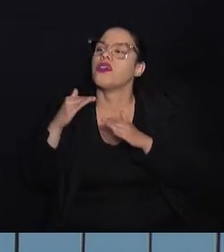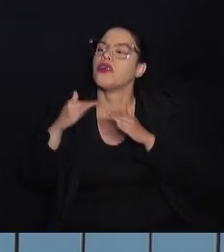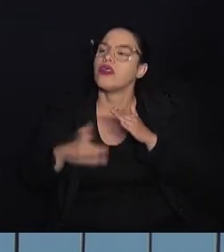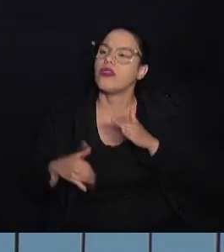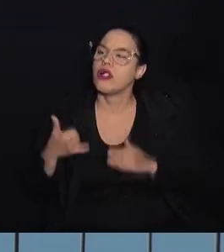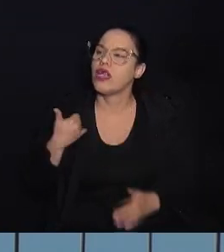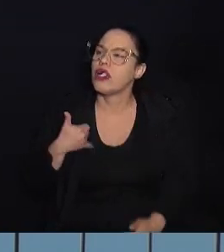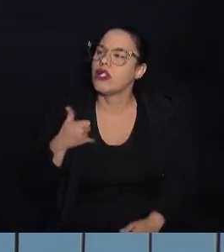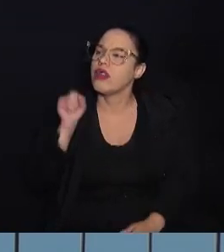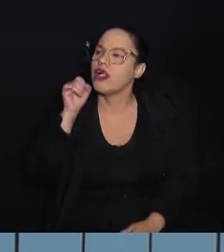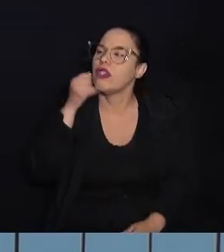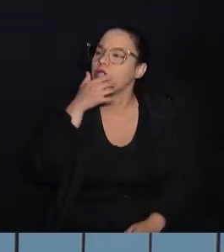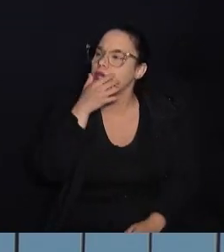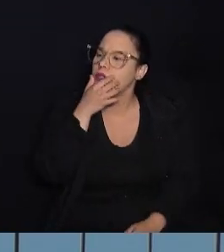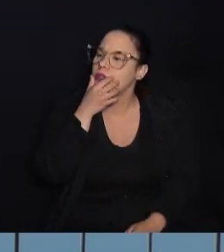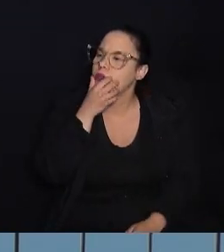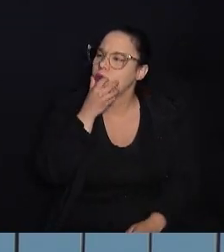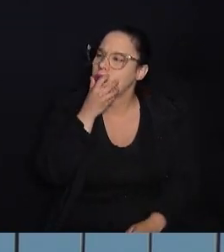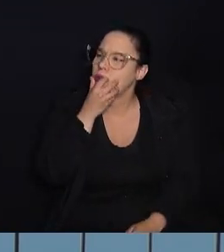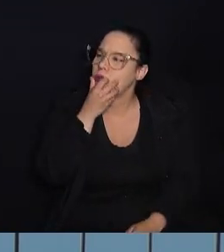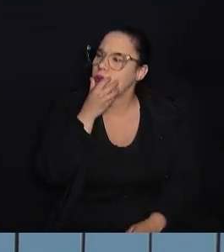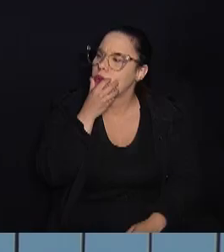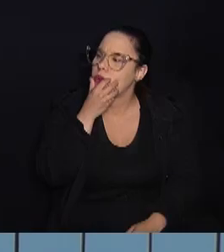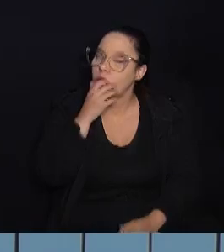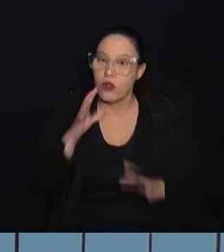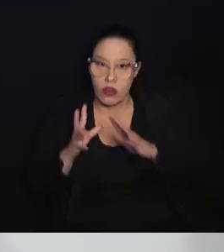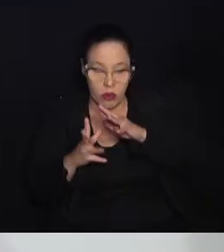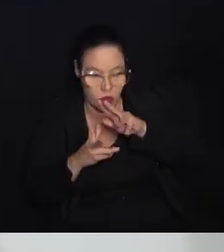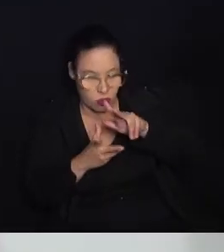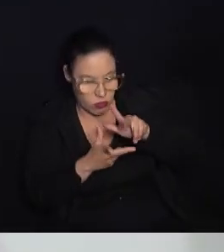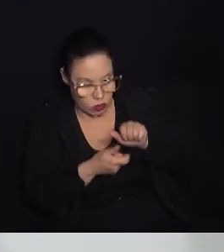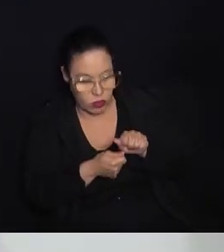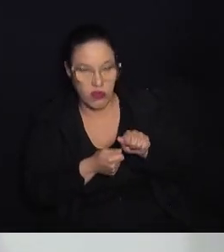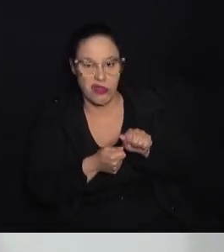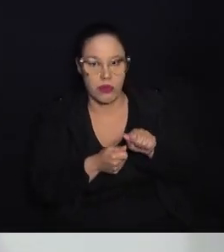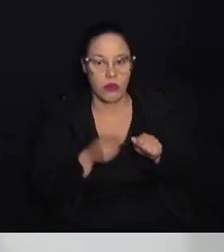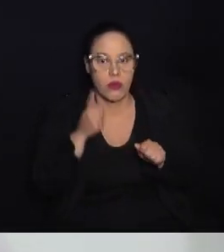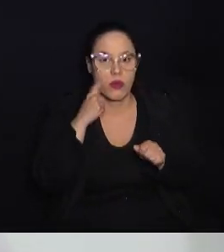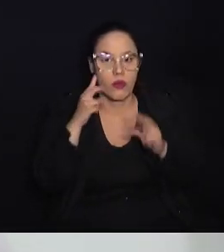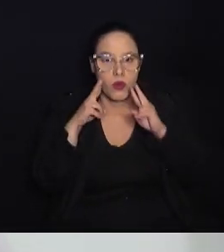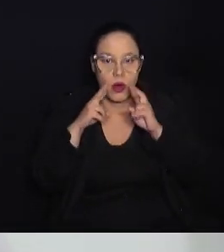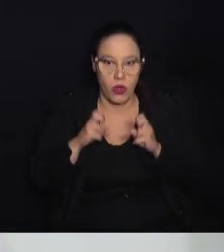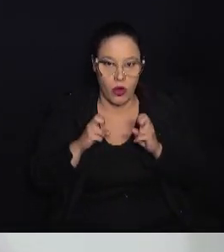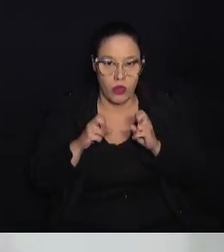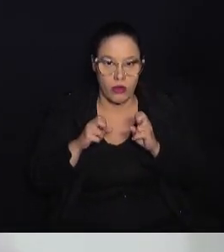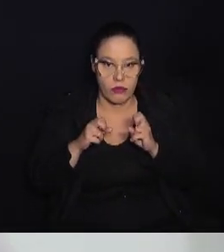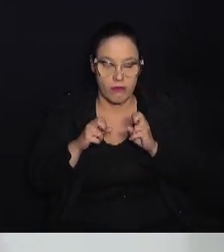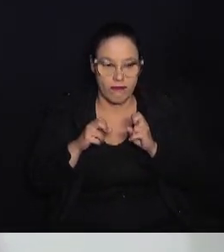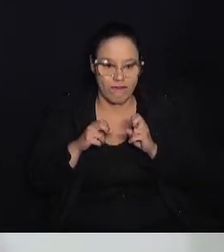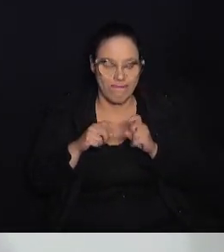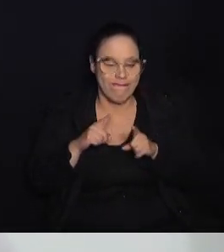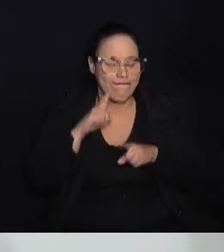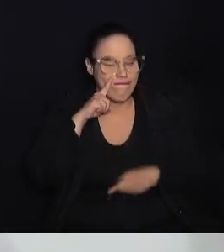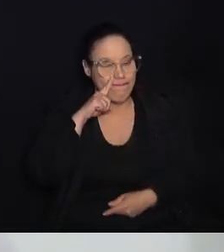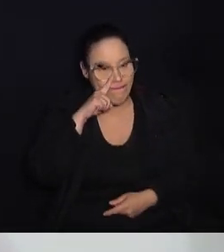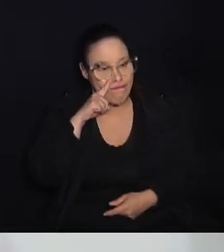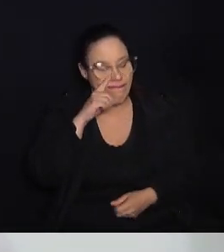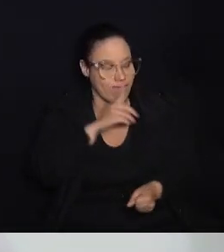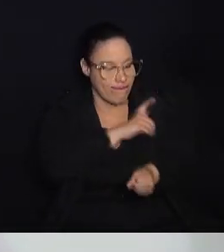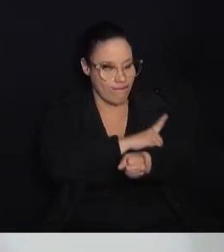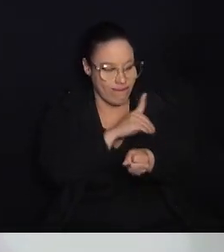houve também essa diminuição da idade? No mundo inteiro, está se percebendo que o risco para